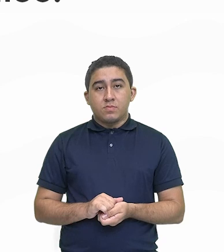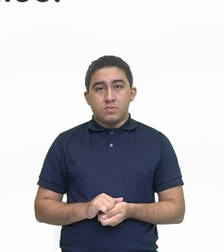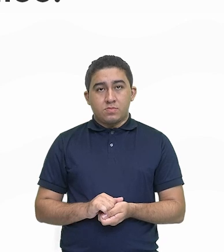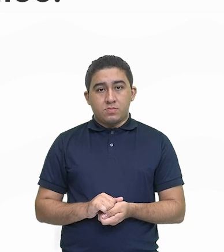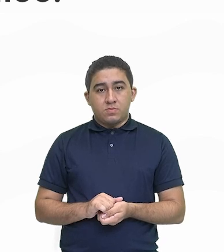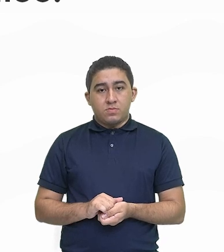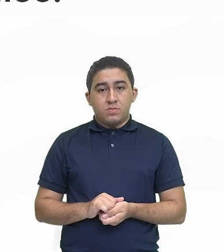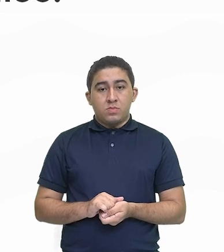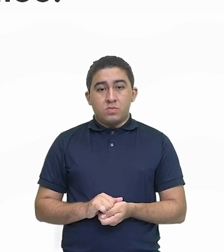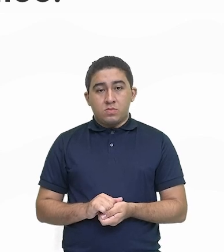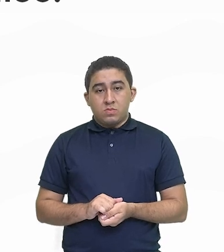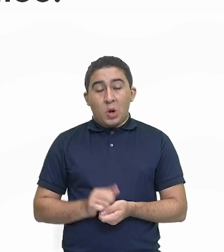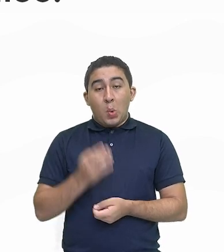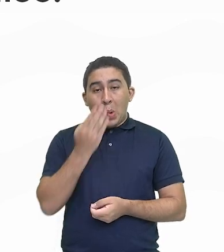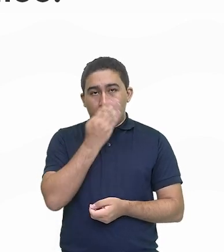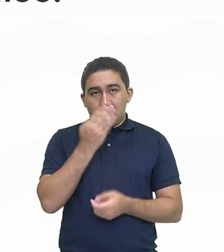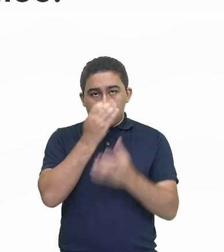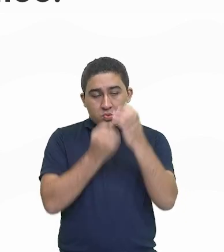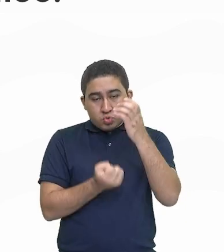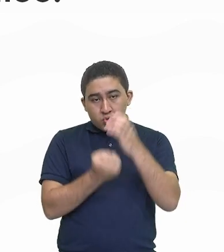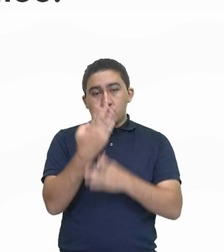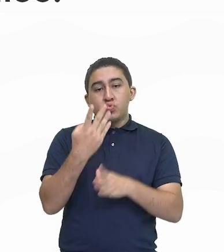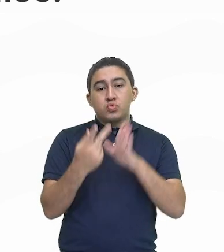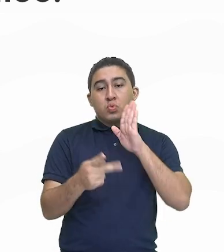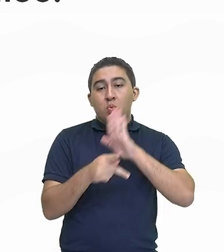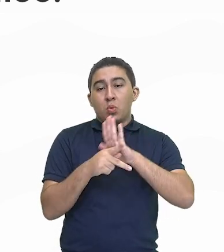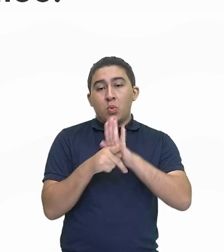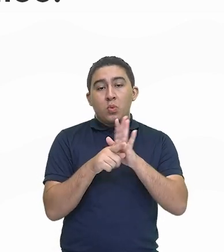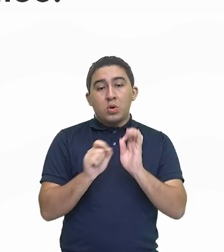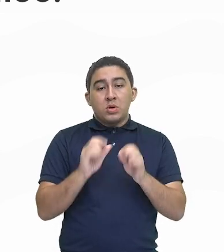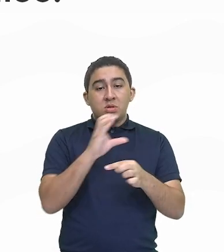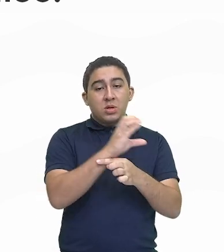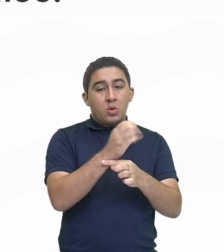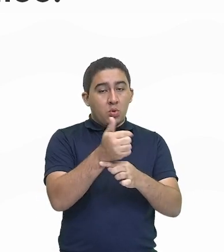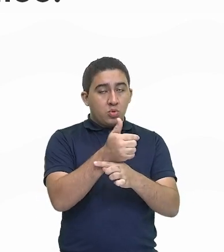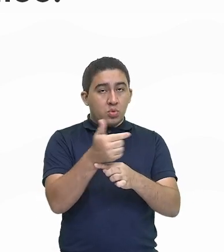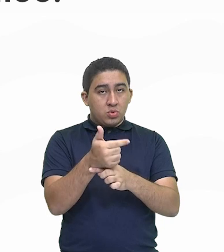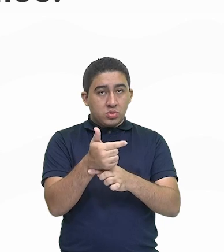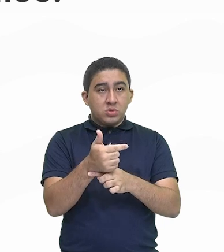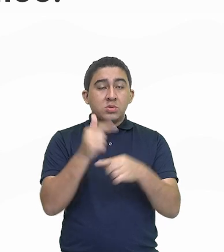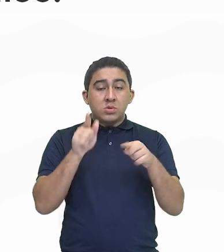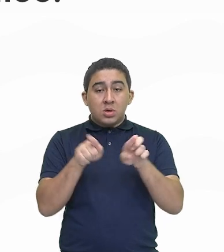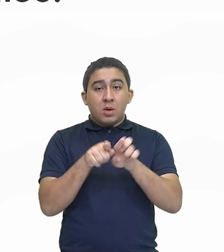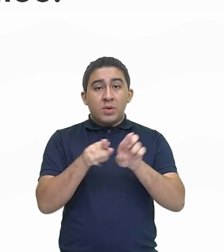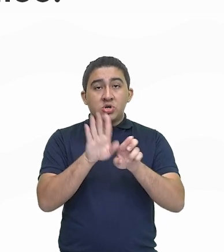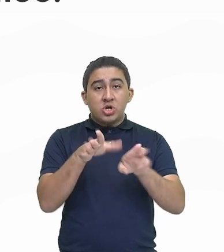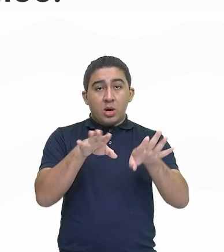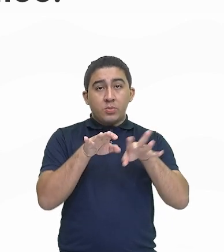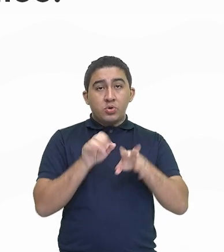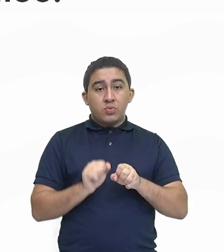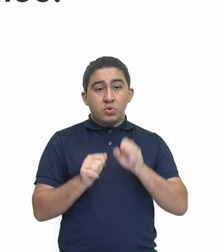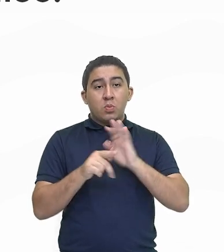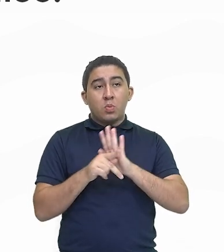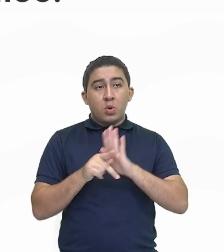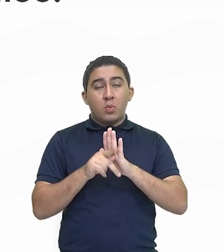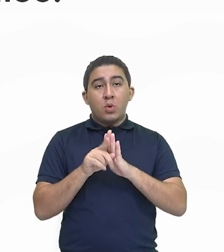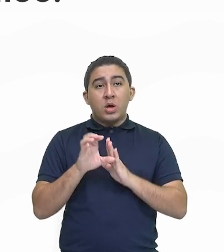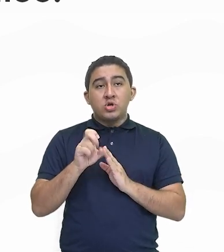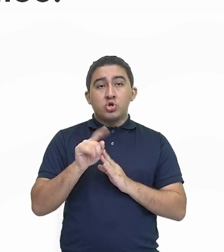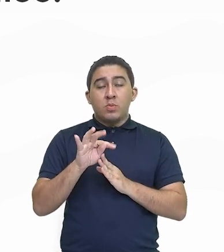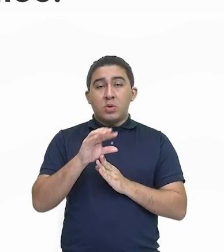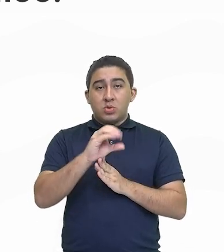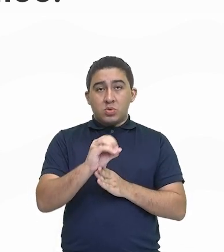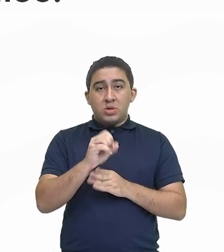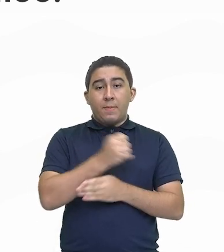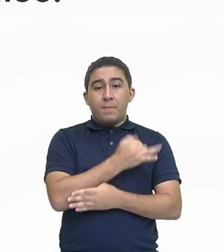ser formada a partir do dióxido de carbono, ou CO2, que foi absorvido aí pelos estômatos nas folhas da